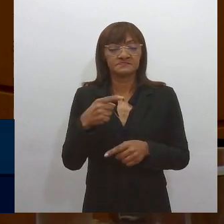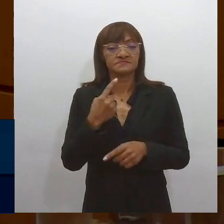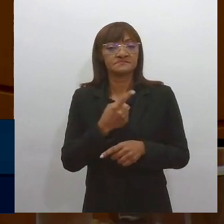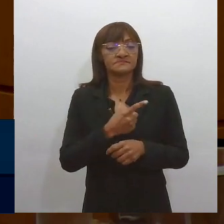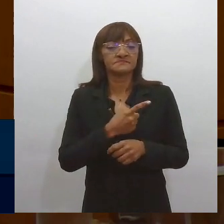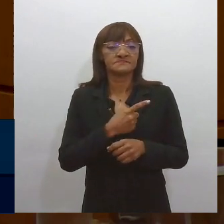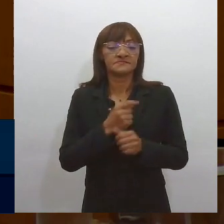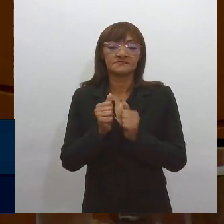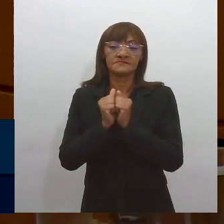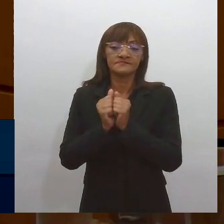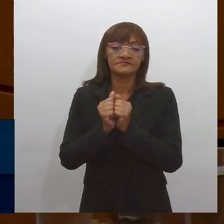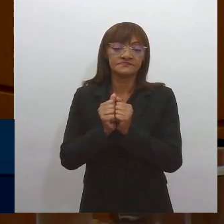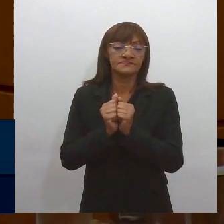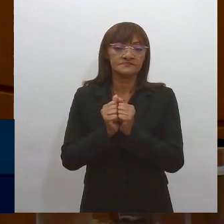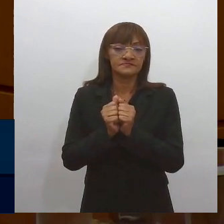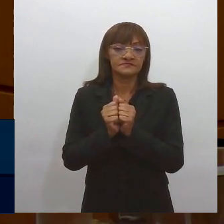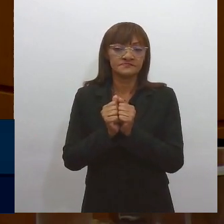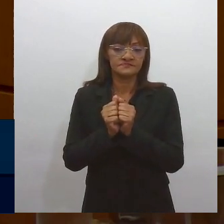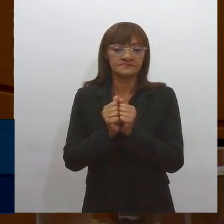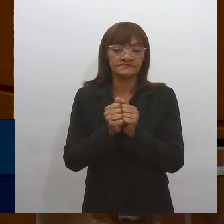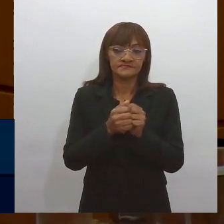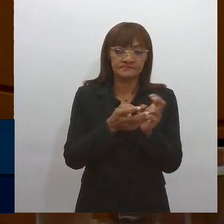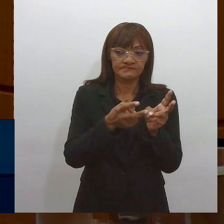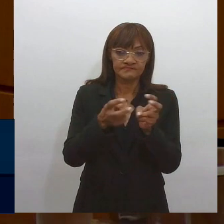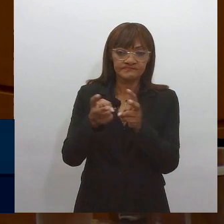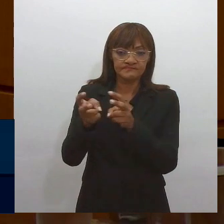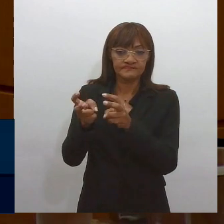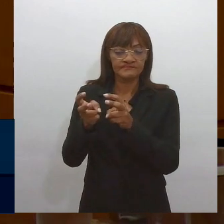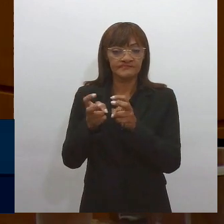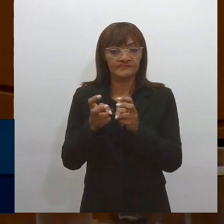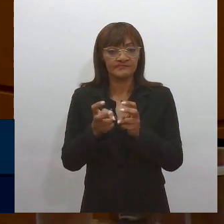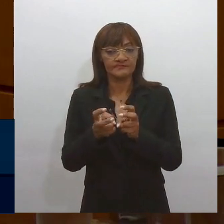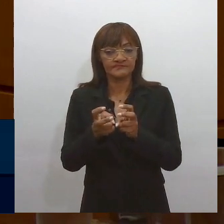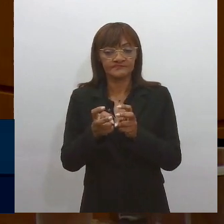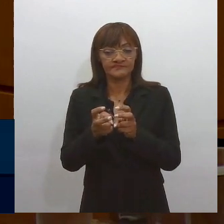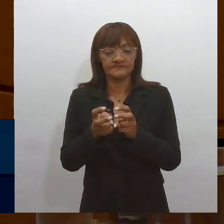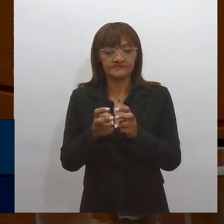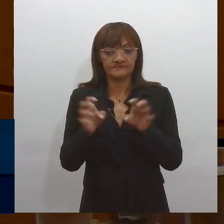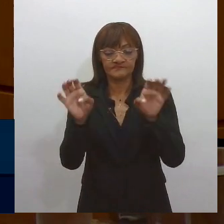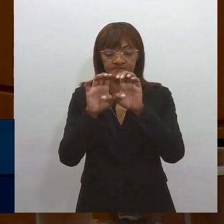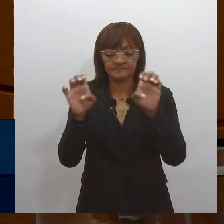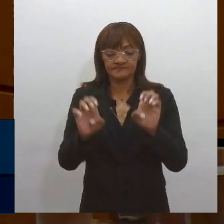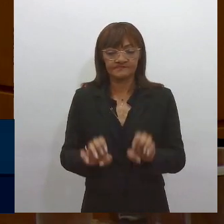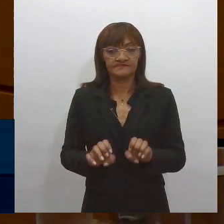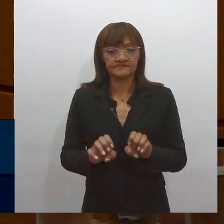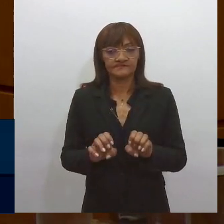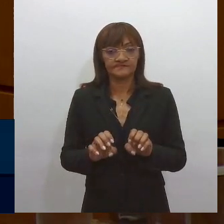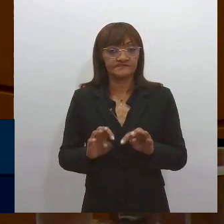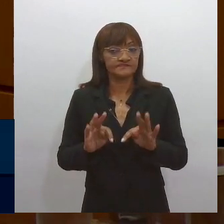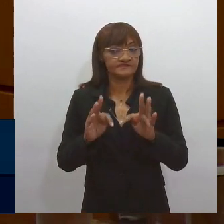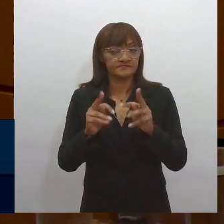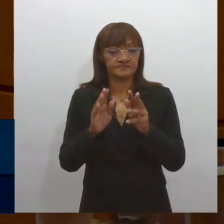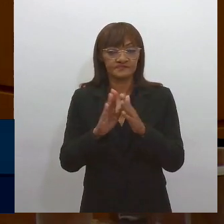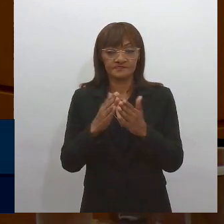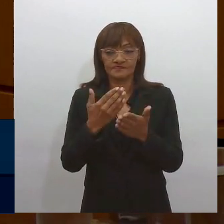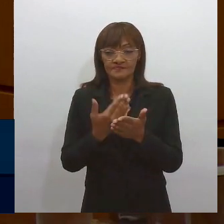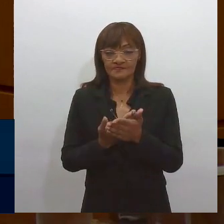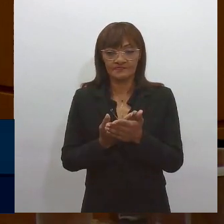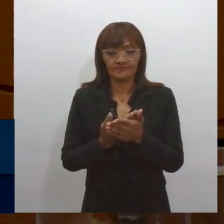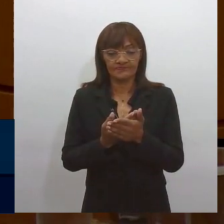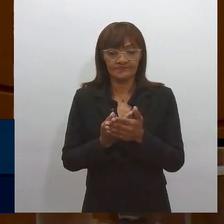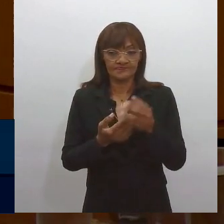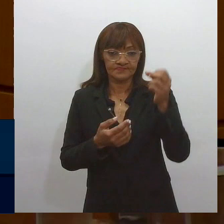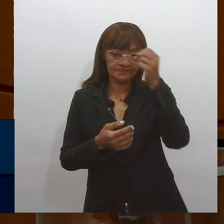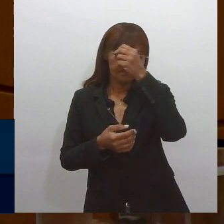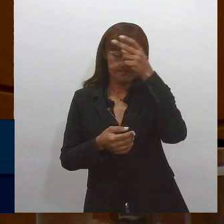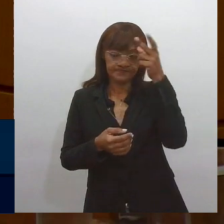ver a estrutura das escolas municipais assim como a qualidade do ensino em nosso